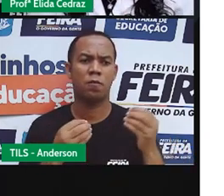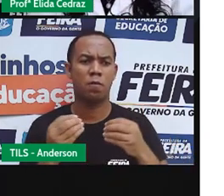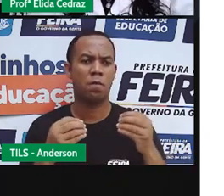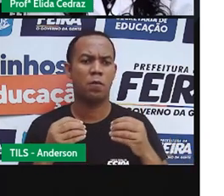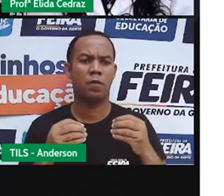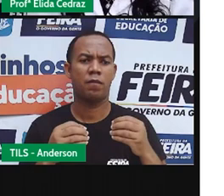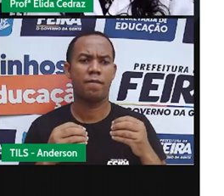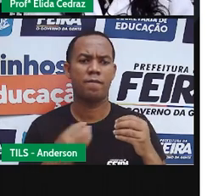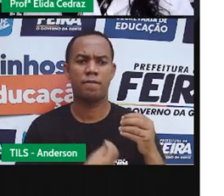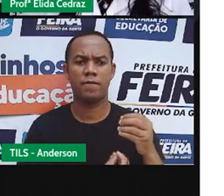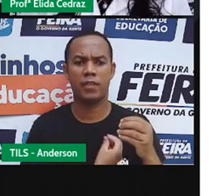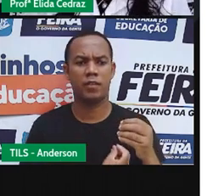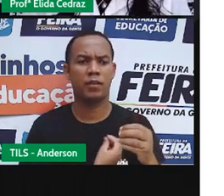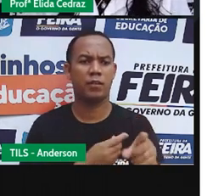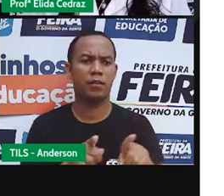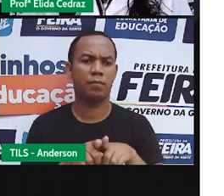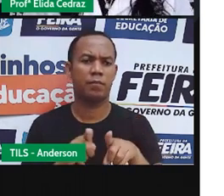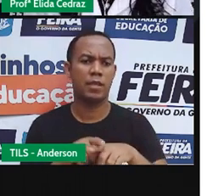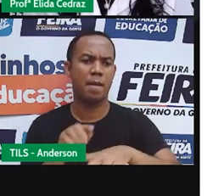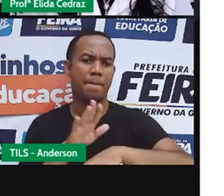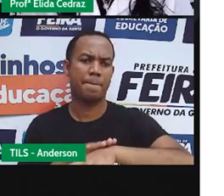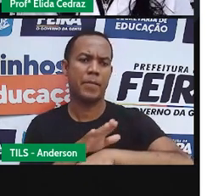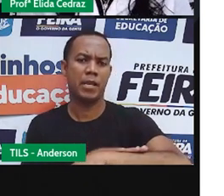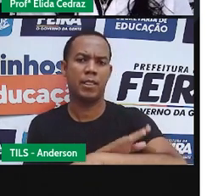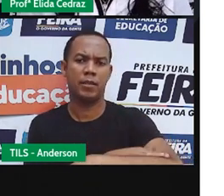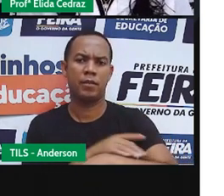de cerâmica e na pele.